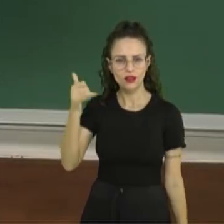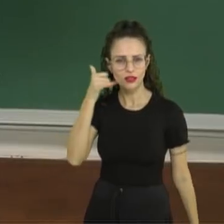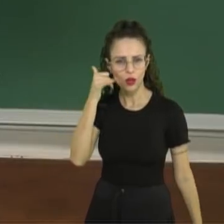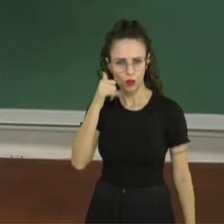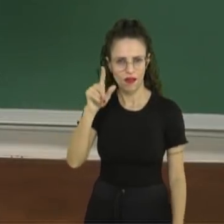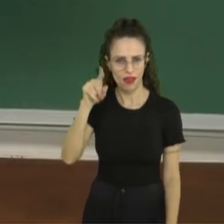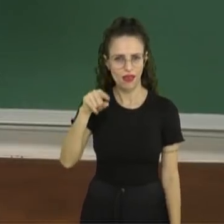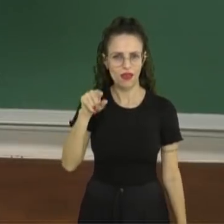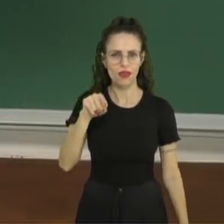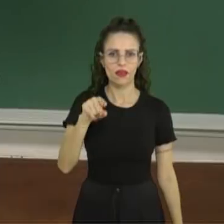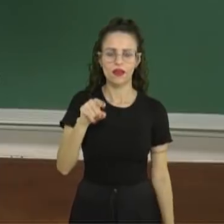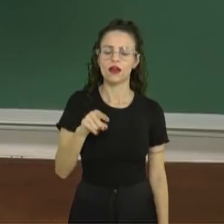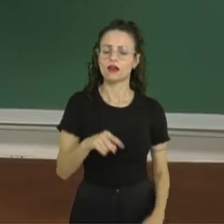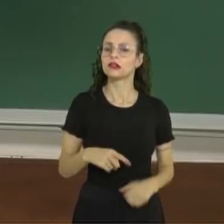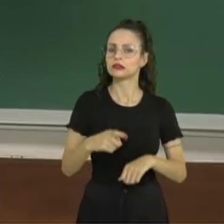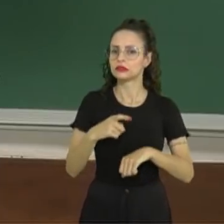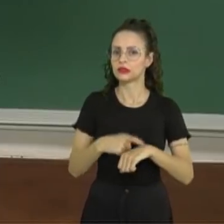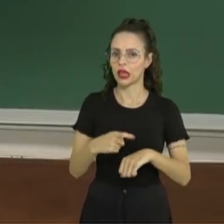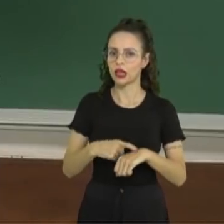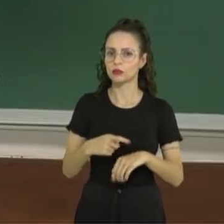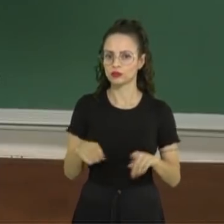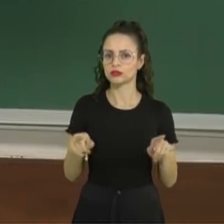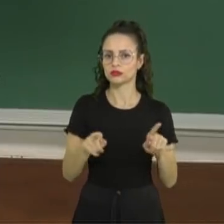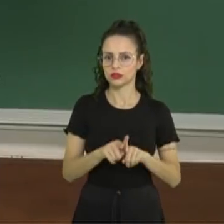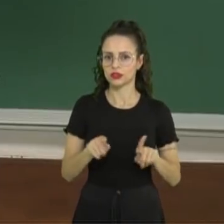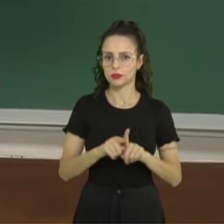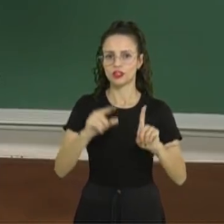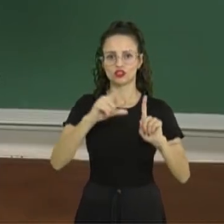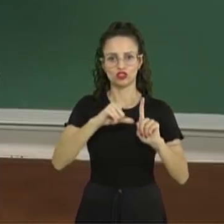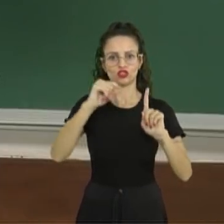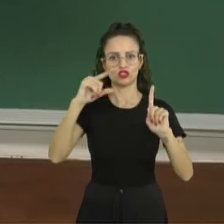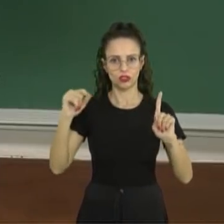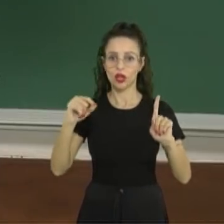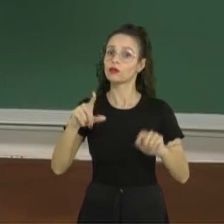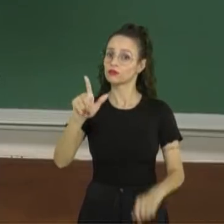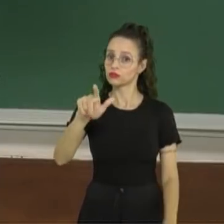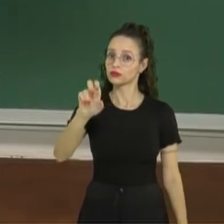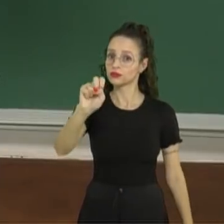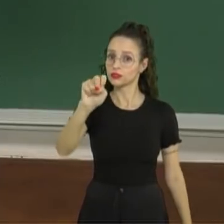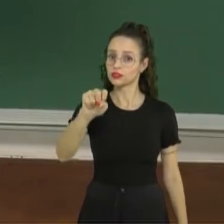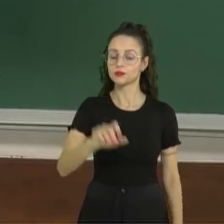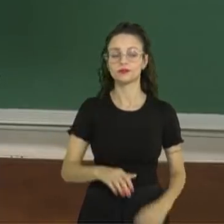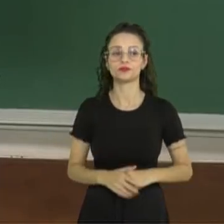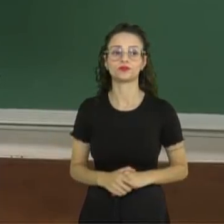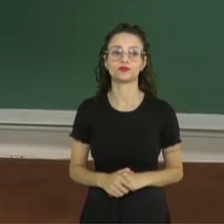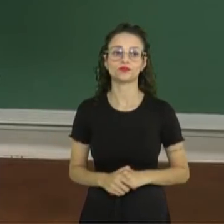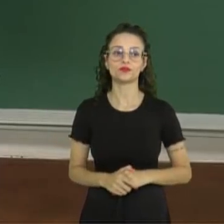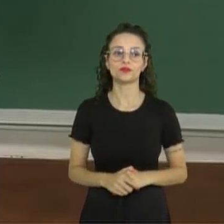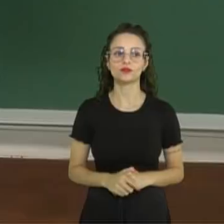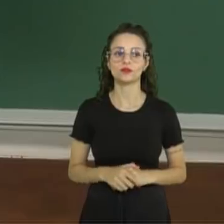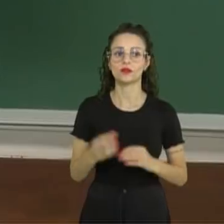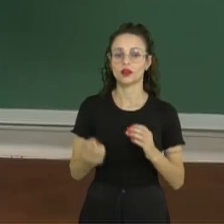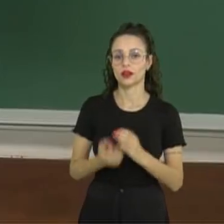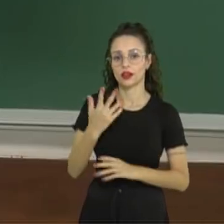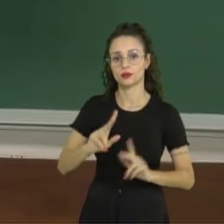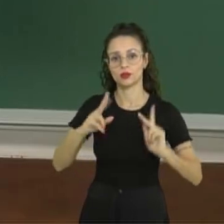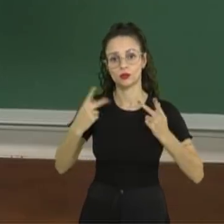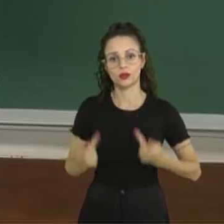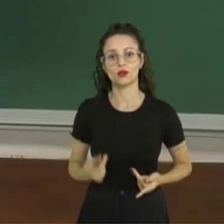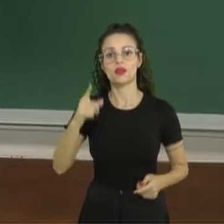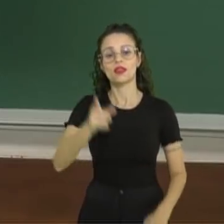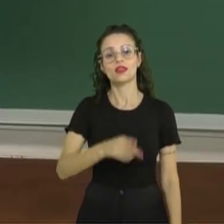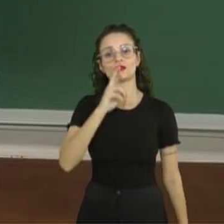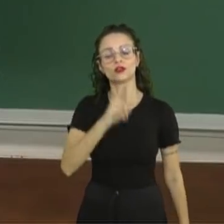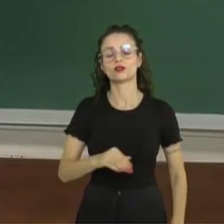ali, seria uma espécie de medir o tempo de uma forma digital? Boa, exatamente. Criado pelos seres humanos, é o resultado